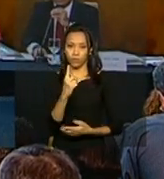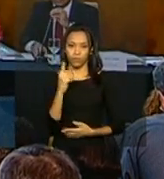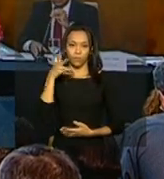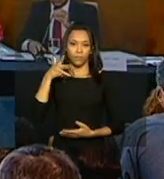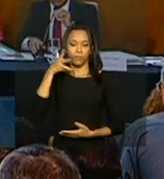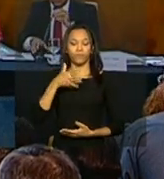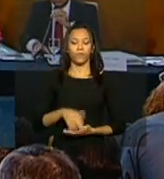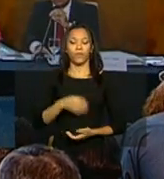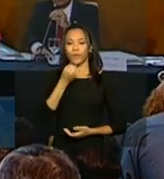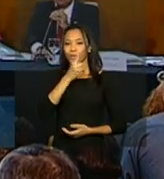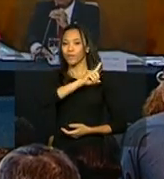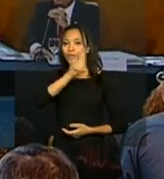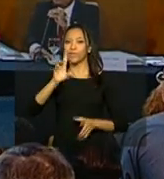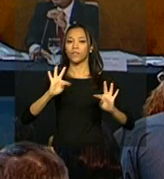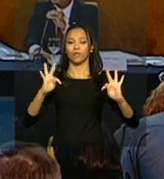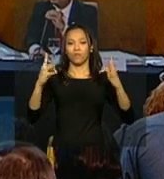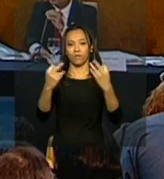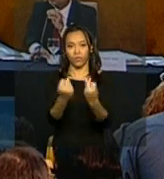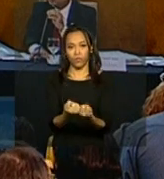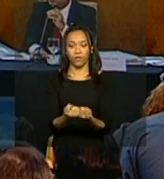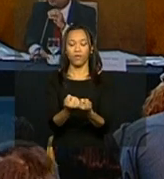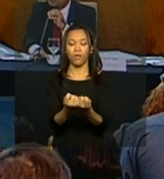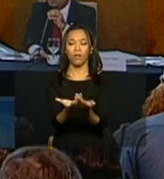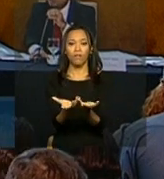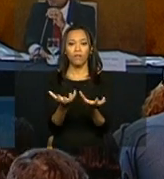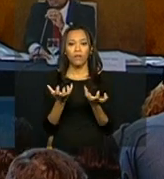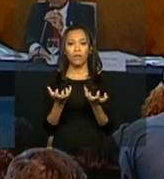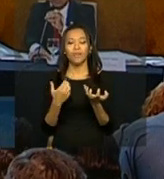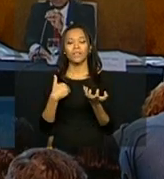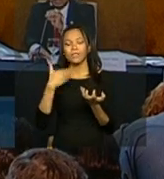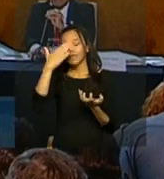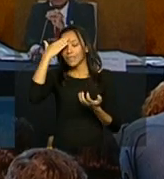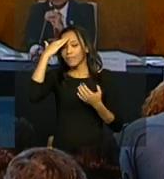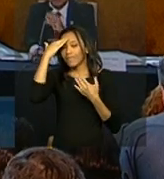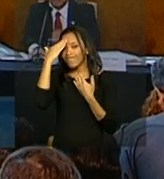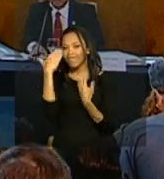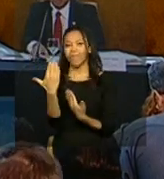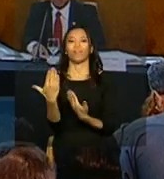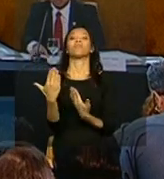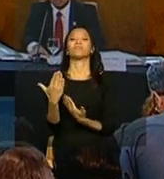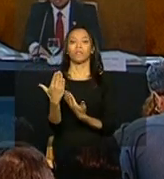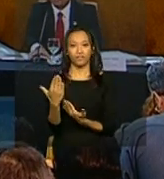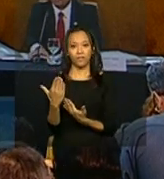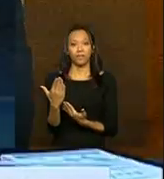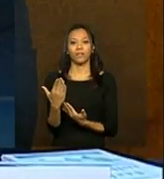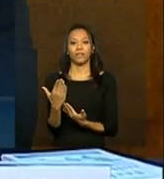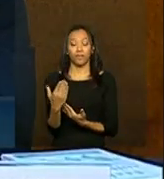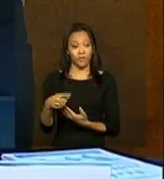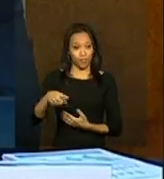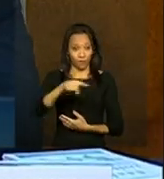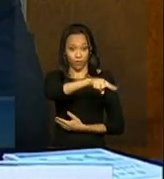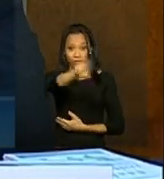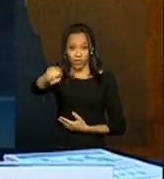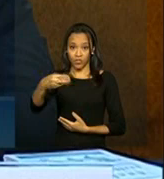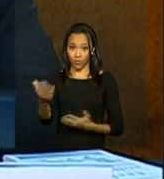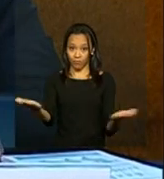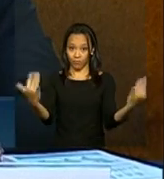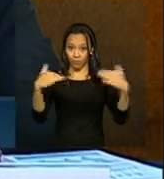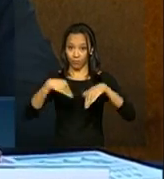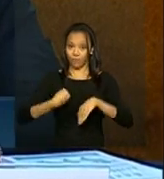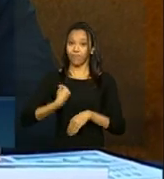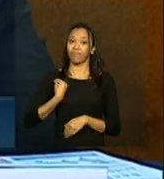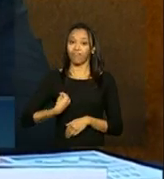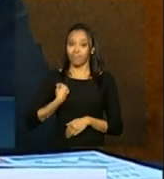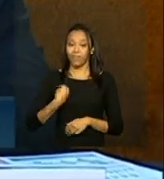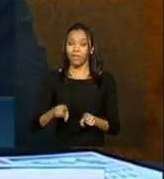Bom dia a todos e a todas. Queria fazer um enorme agradecimento pela presença de vocês aqui hoje. Queria saudar